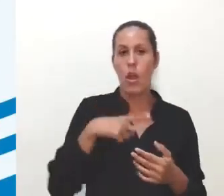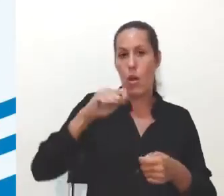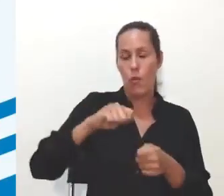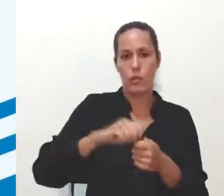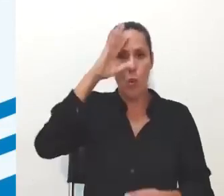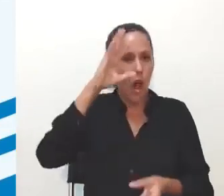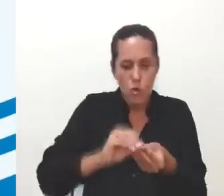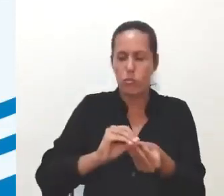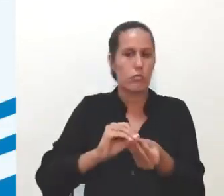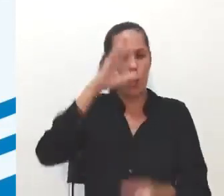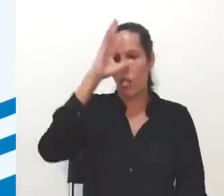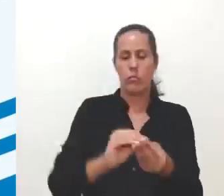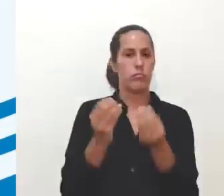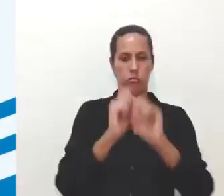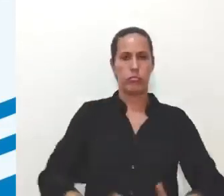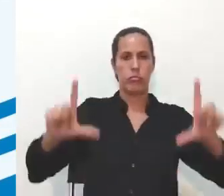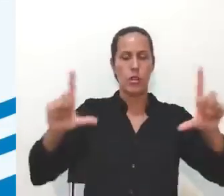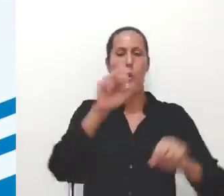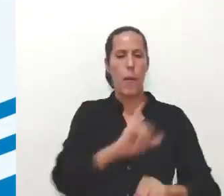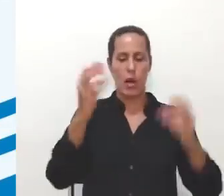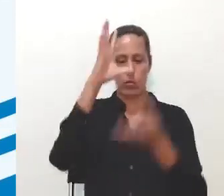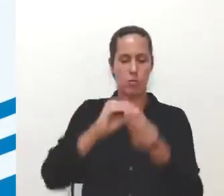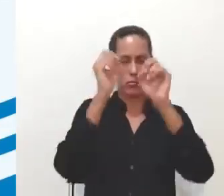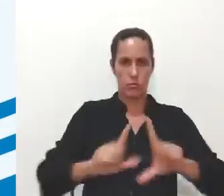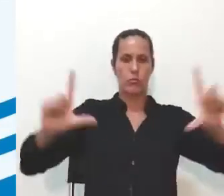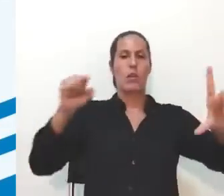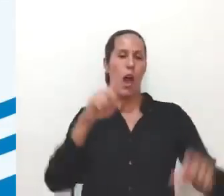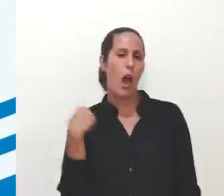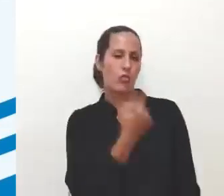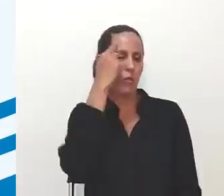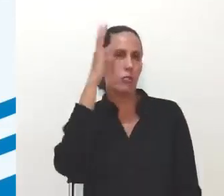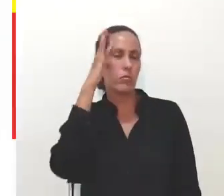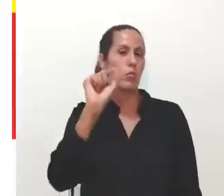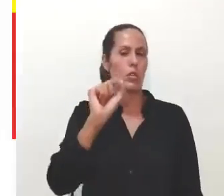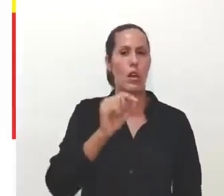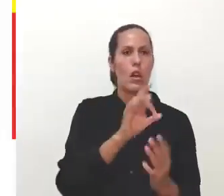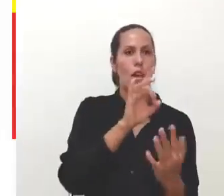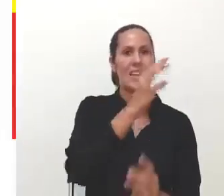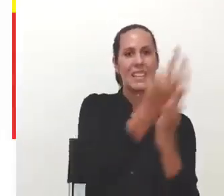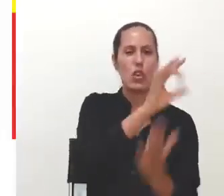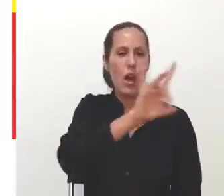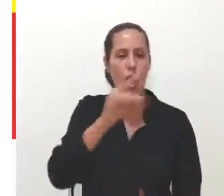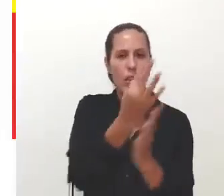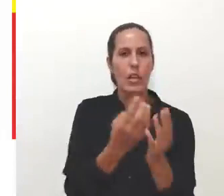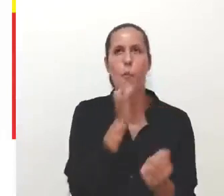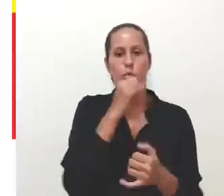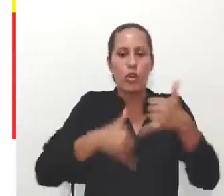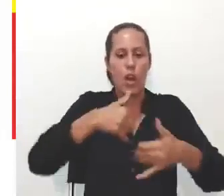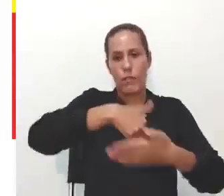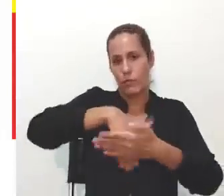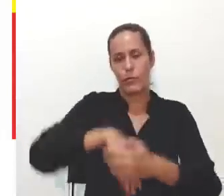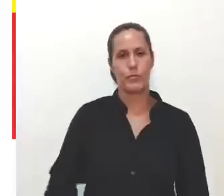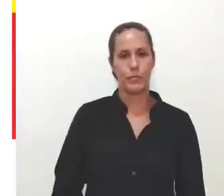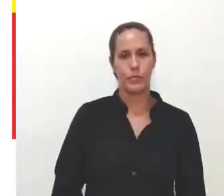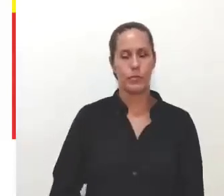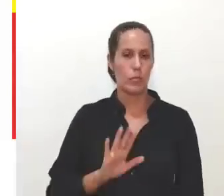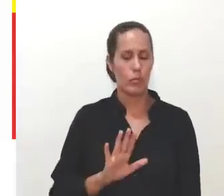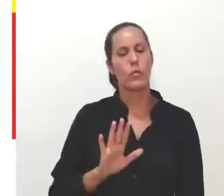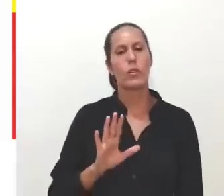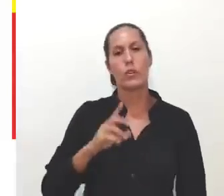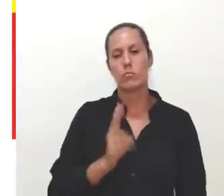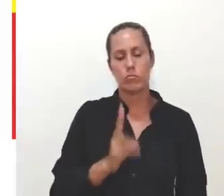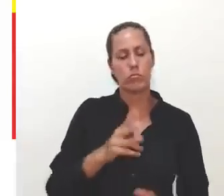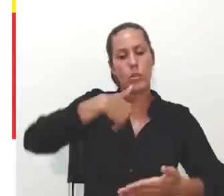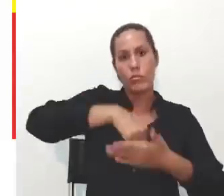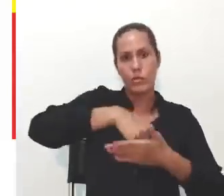a boa escolha de palavras para atender ao objetivo do seu texto. Então, dá uma olhada aí que eu fiz um resumão para